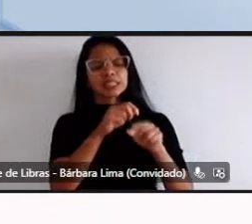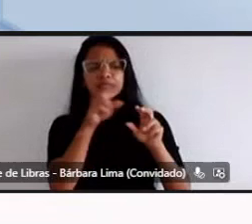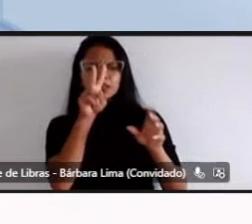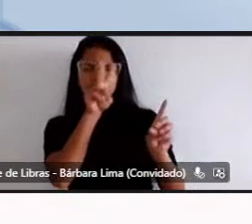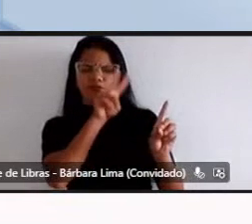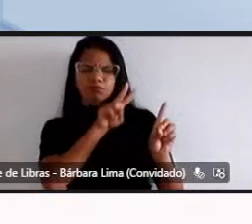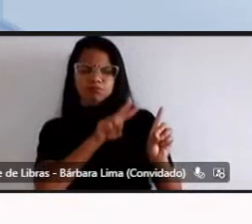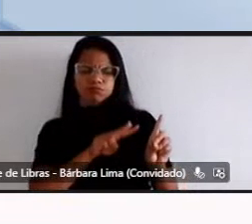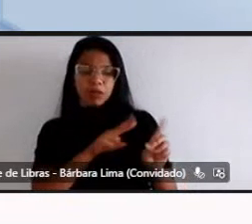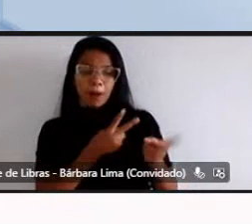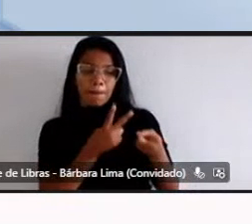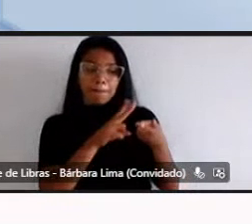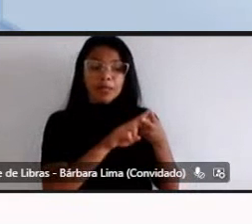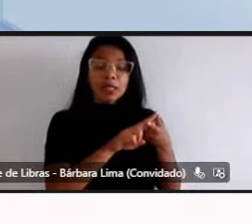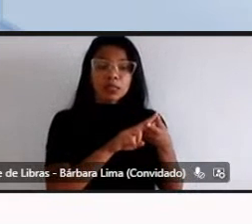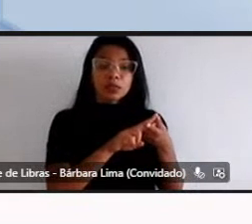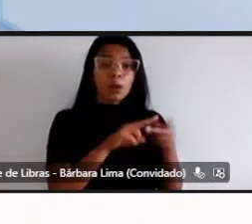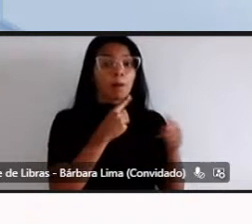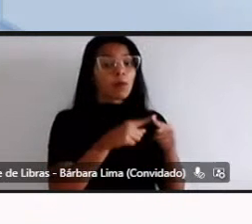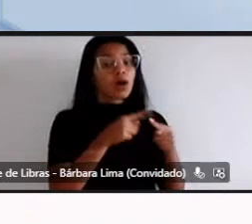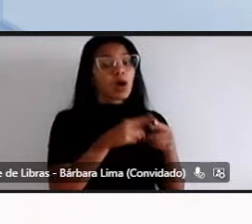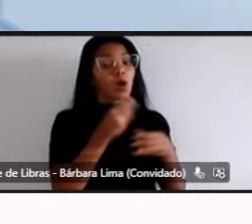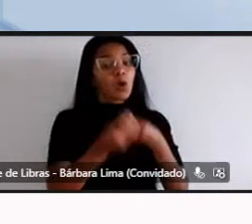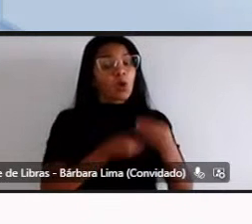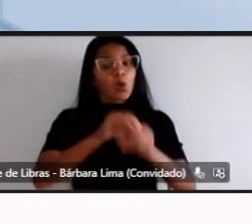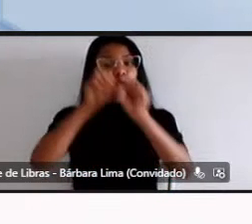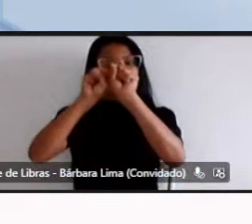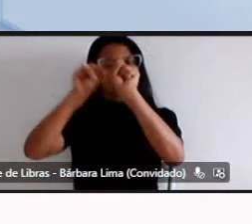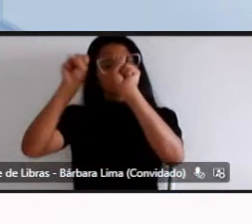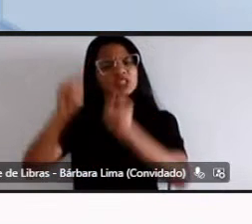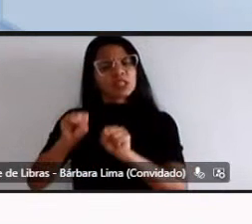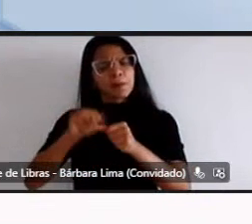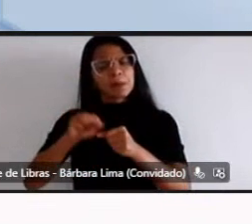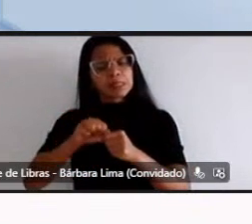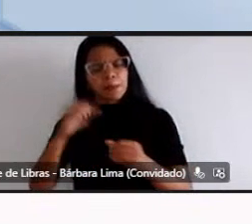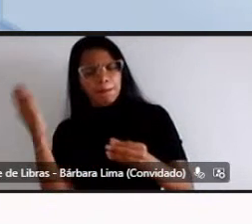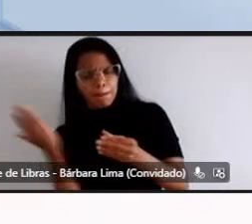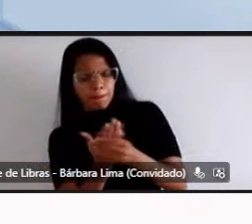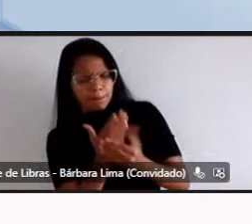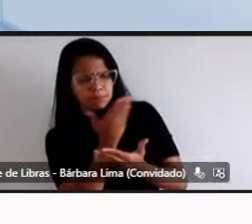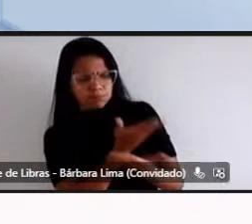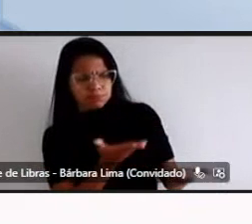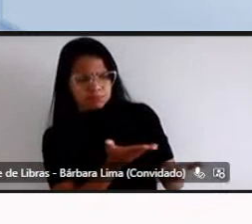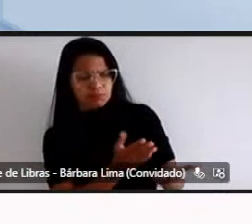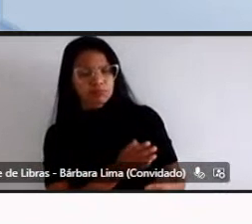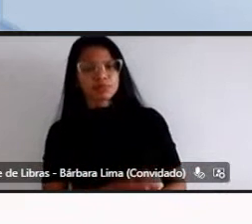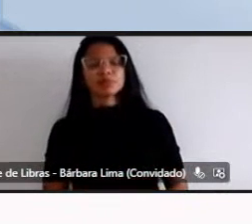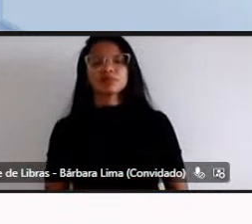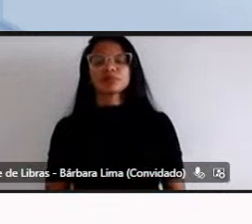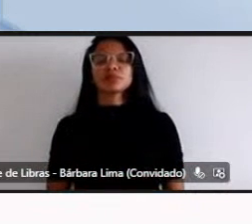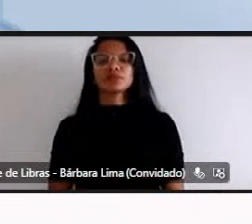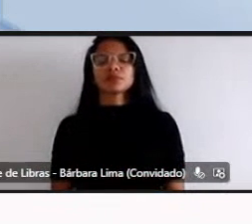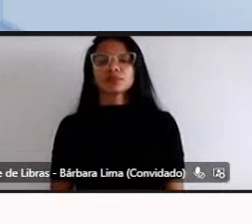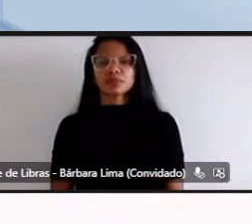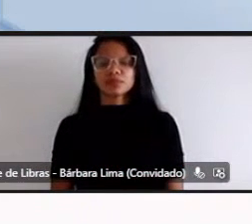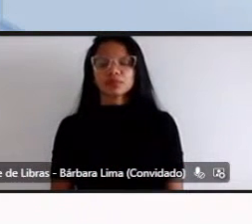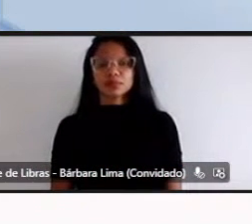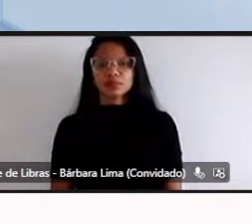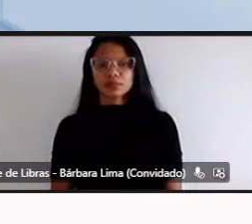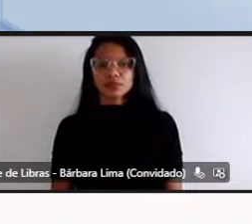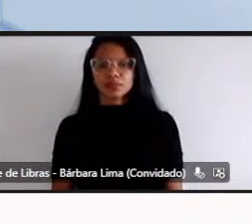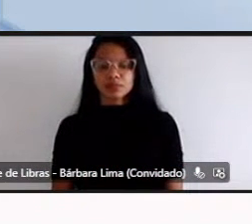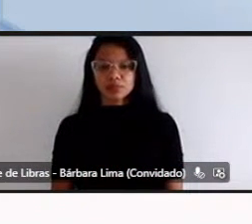preso, para que o sistema possa processar o seu caso. And the aim is to see if we